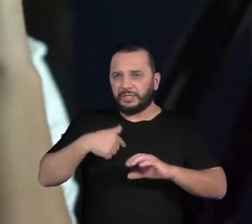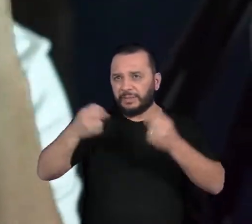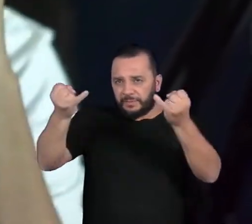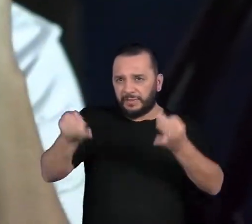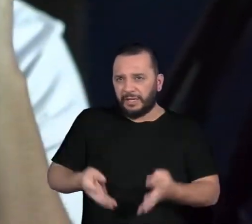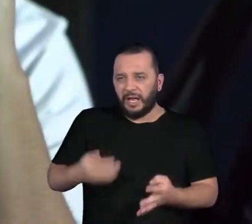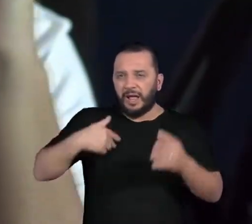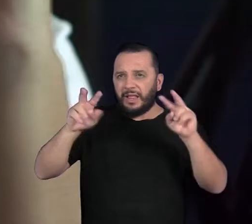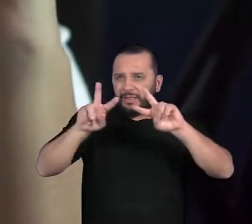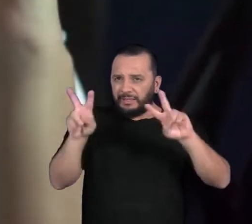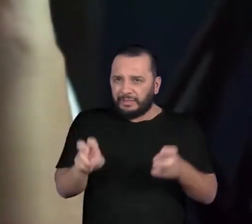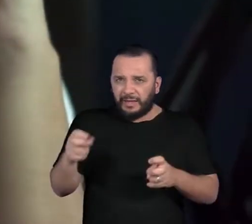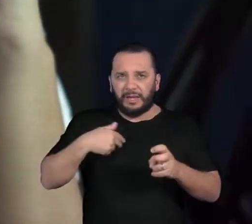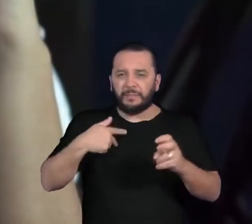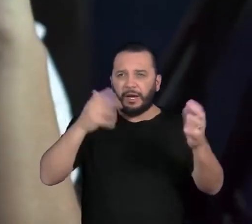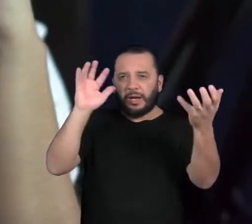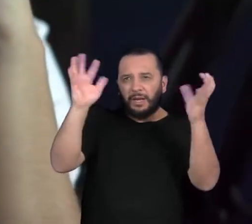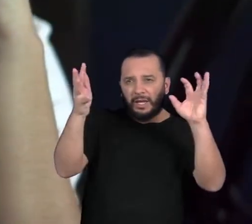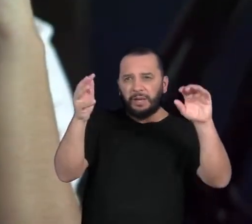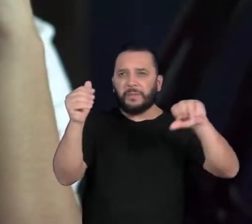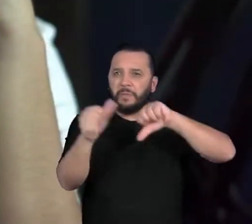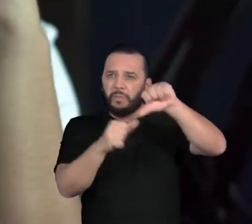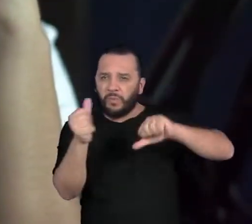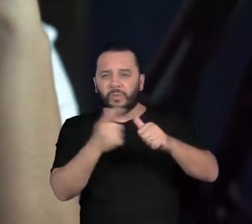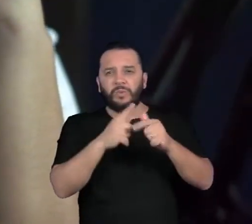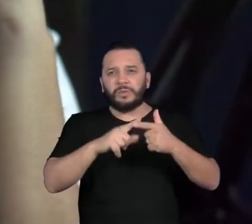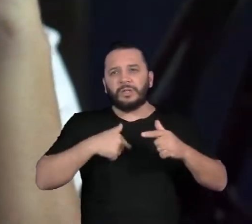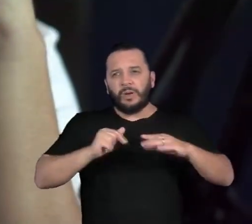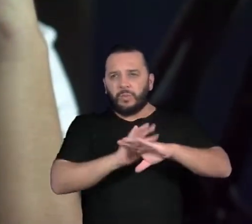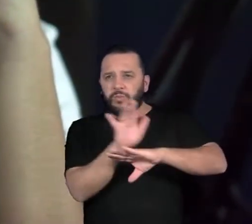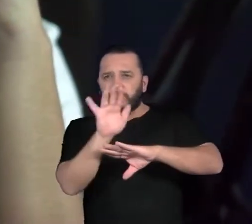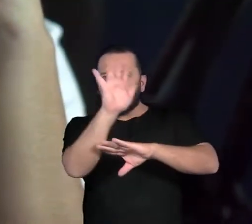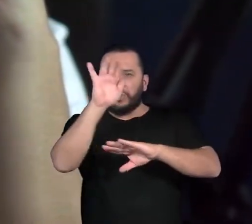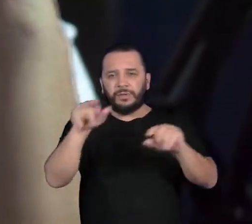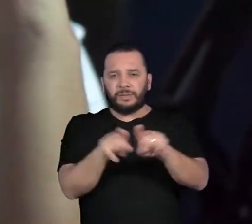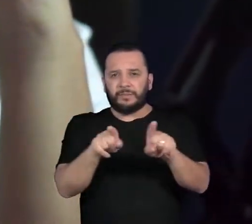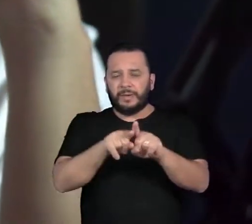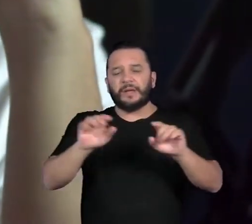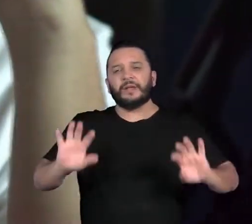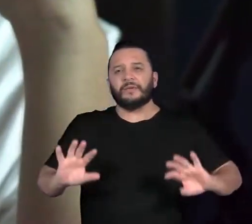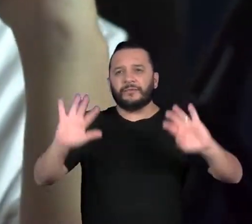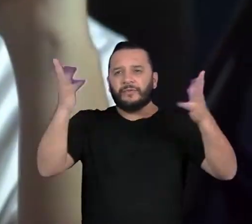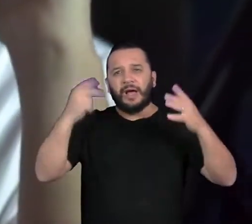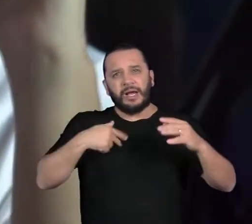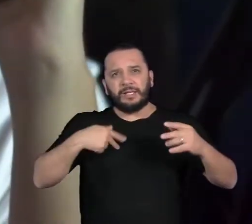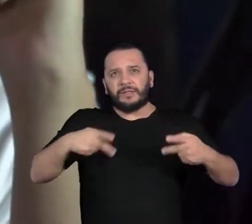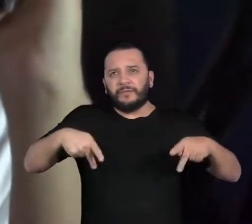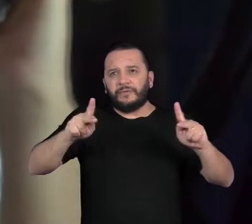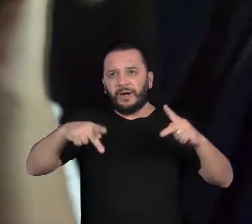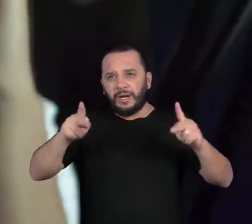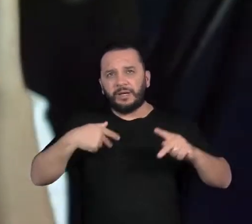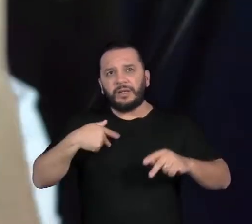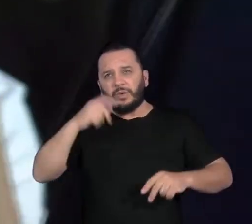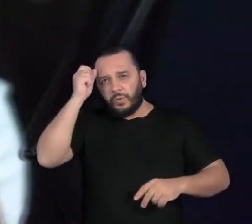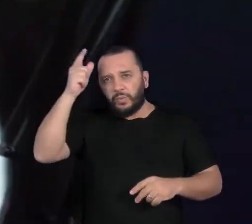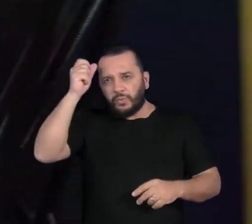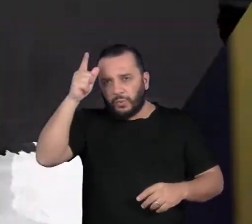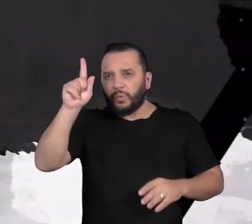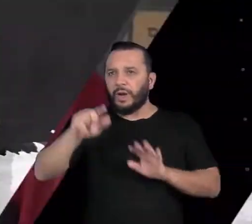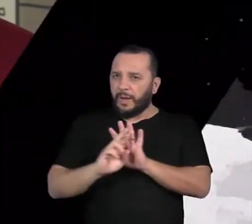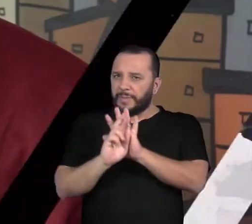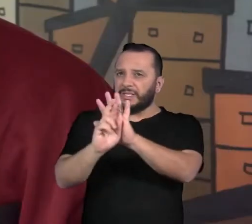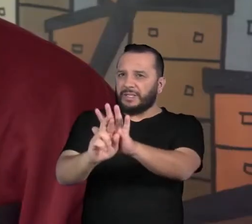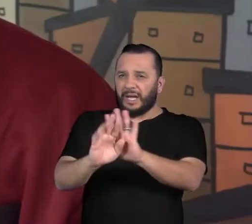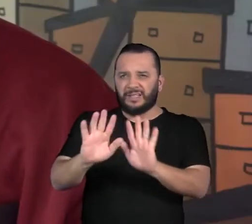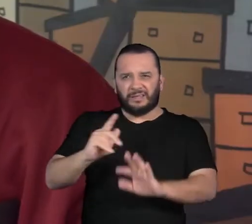temas, desde mudança climática, poluição, até o baile funk como cultura sendo implementada e descriminalizada, tá ligado?